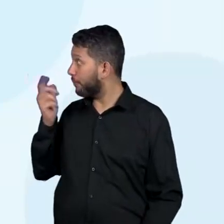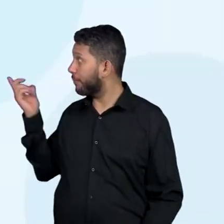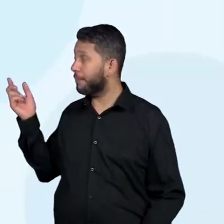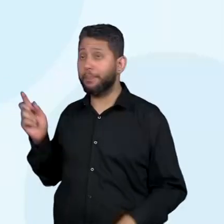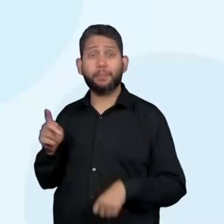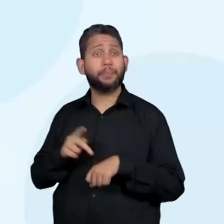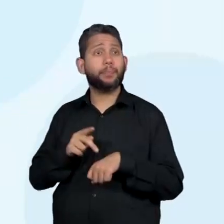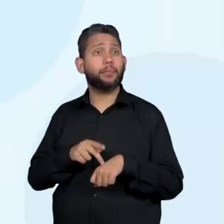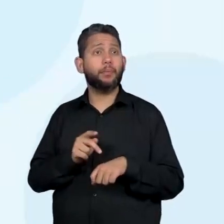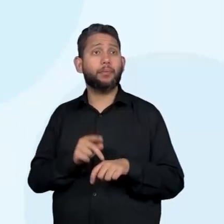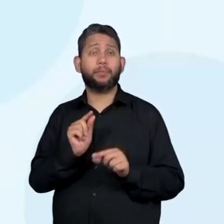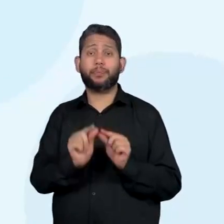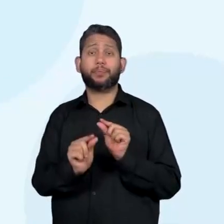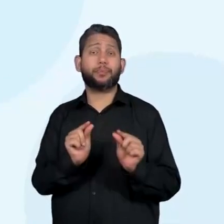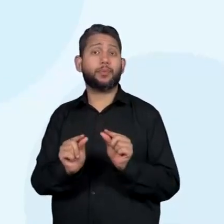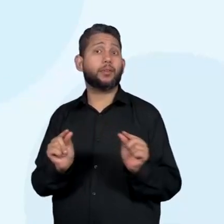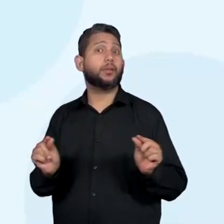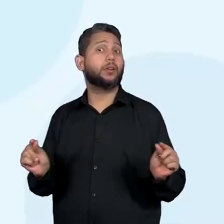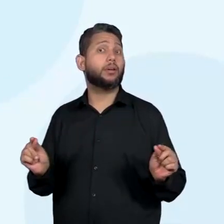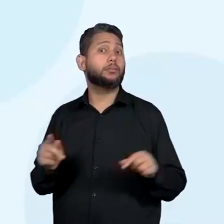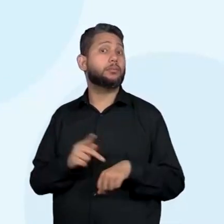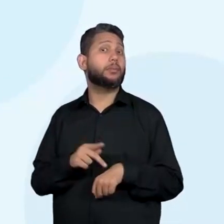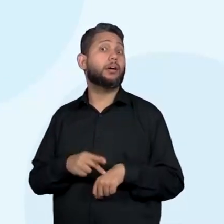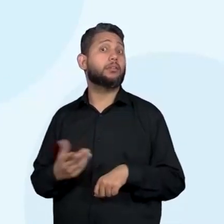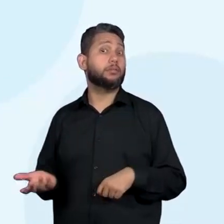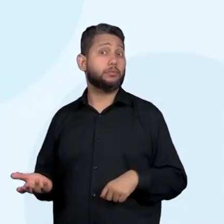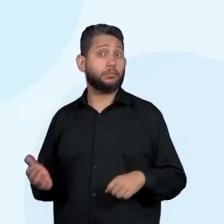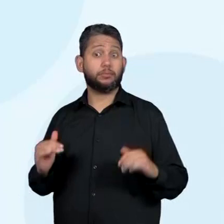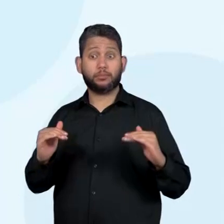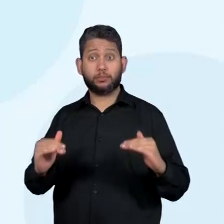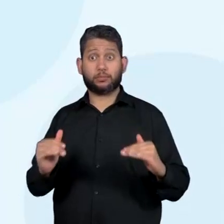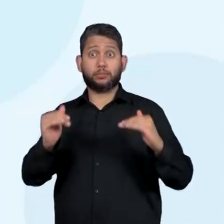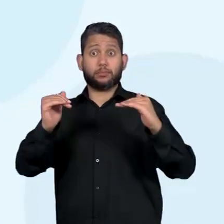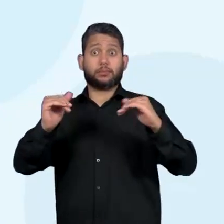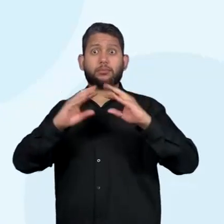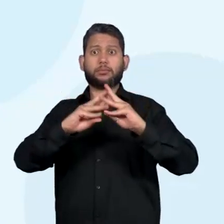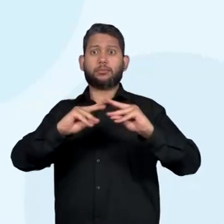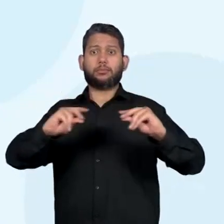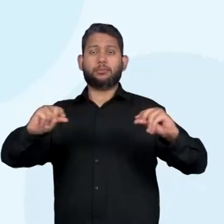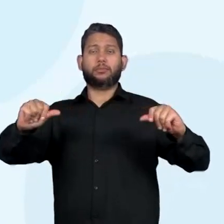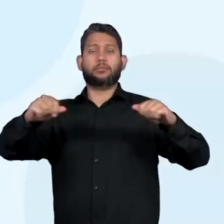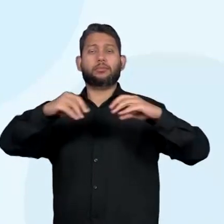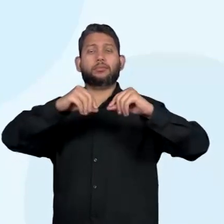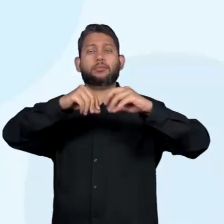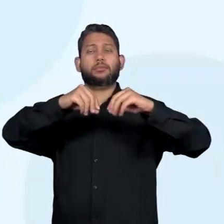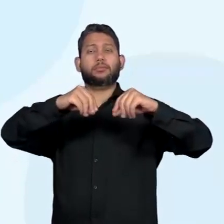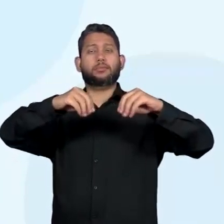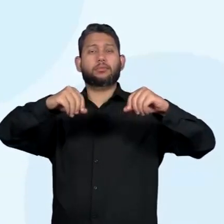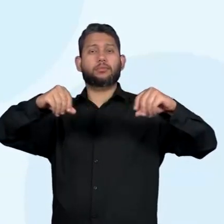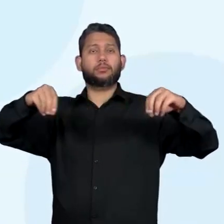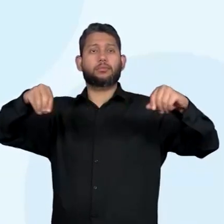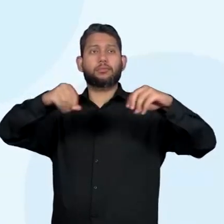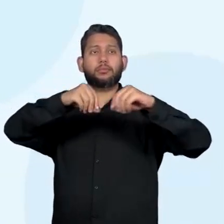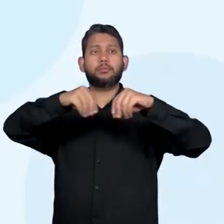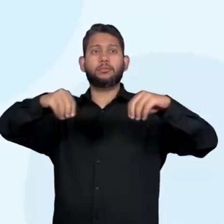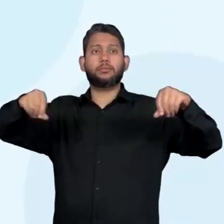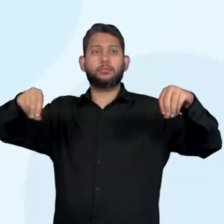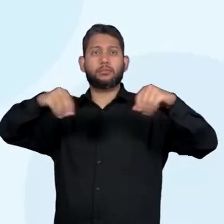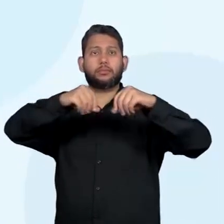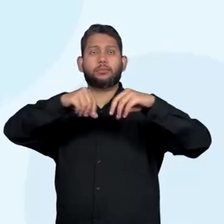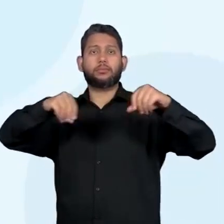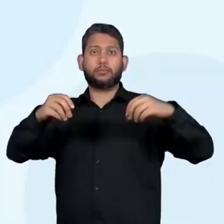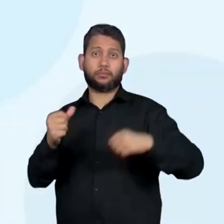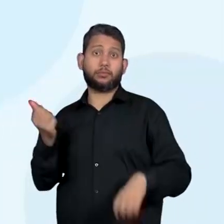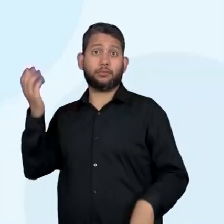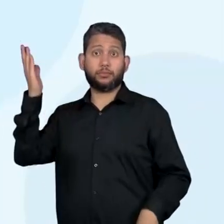bastante partículas, podemos dizer, de rocha, não é? Então temos aqui uma parte. Mesmo no solo, olha só, a parte daqui é o solo